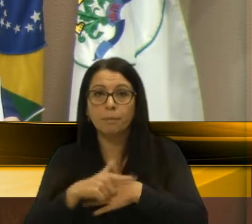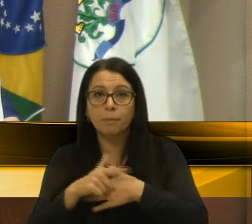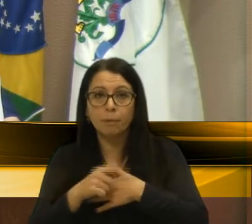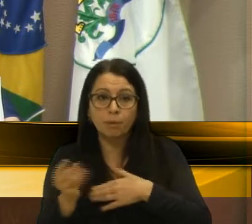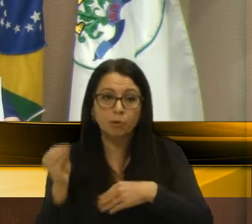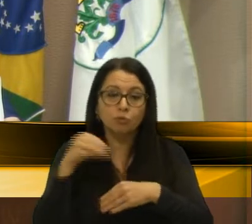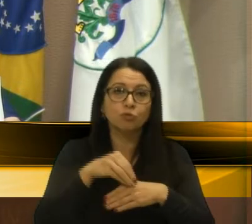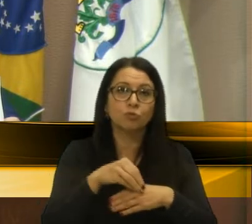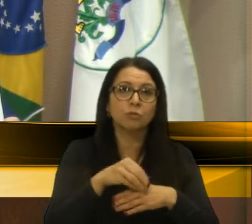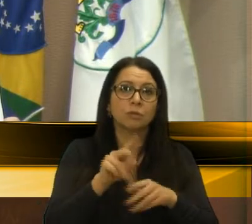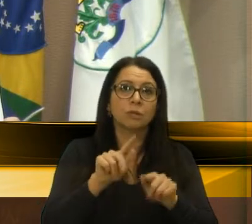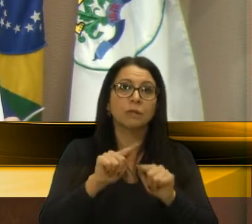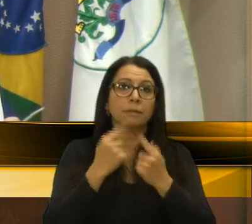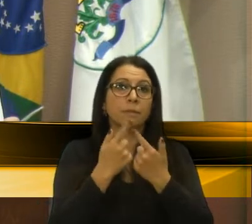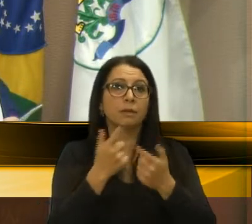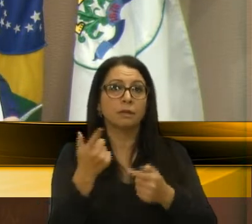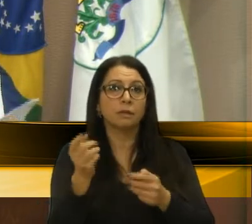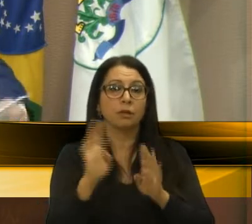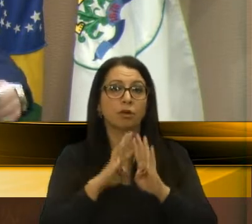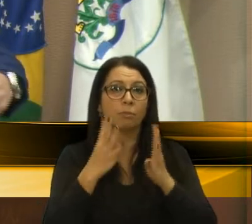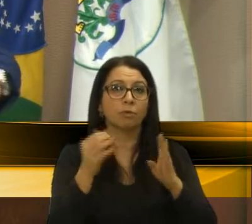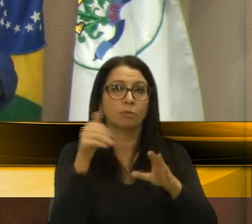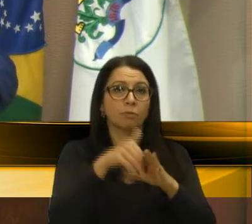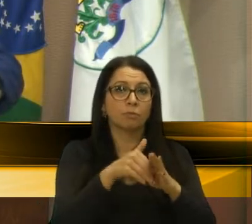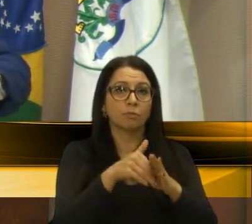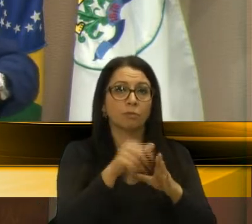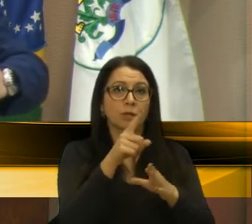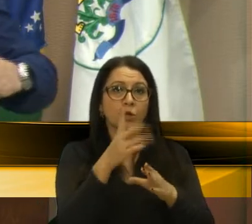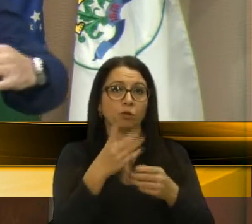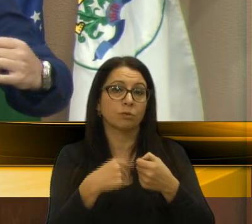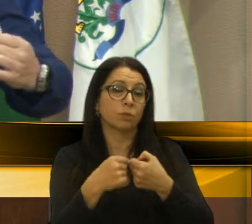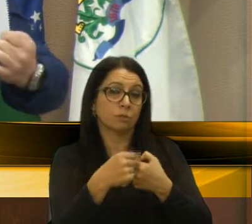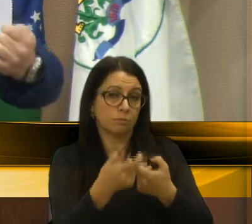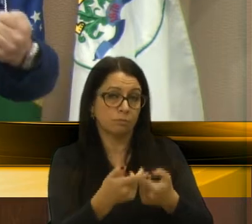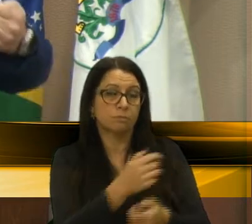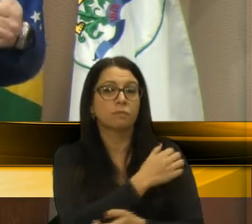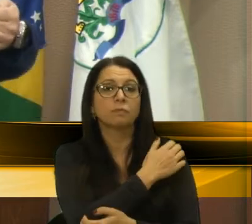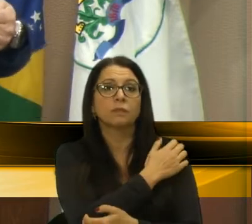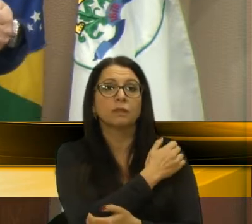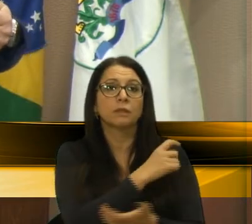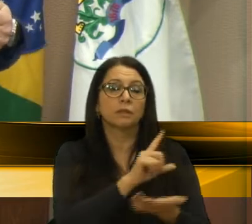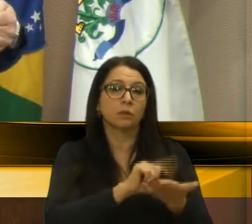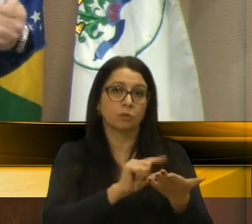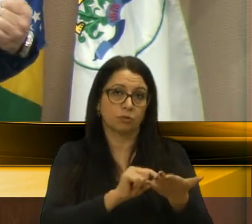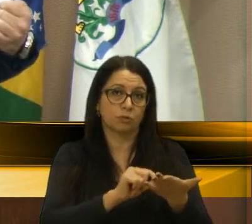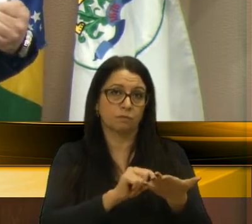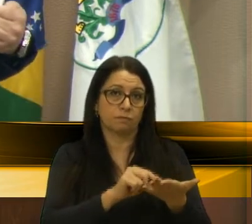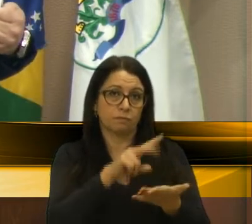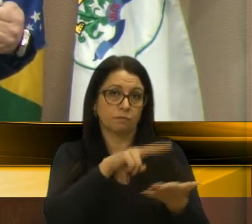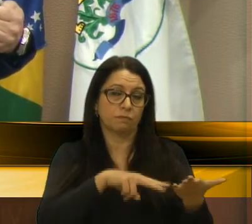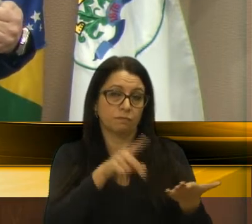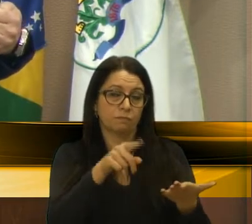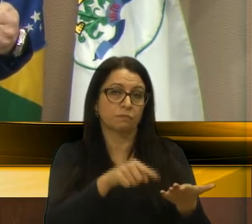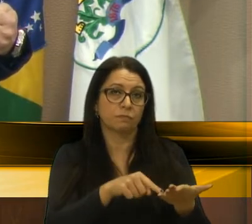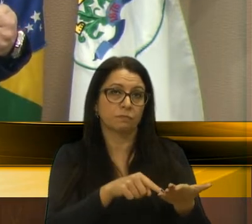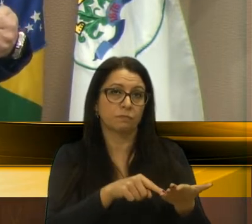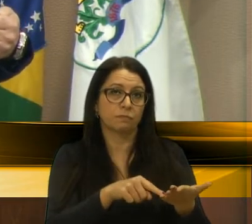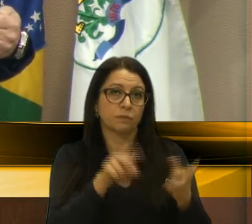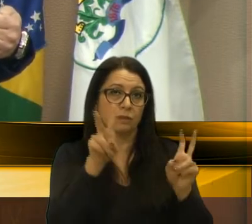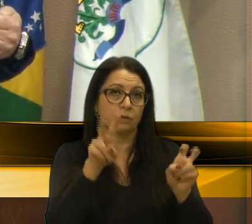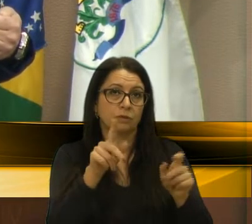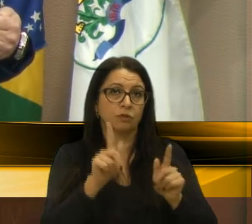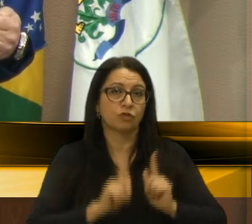através da Assembleia, e Nova Roma faz parte, hoje são 14 municípios. Tem um artigo que O título é o seguinte: